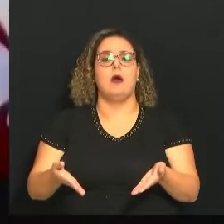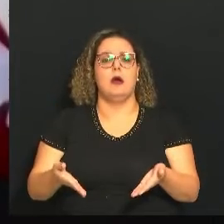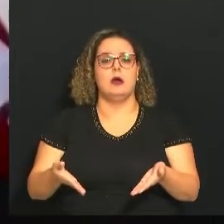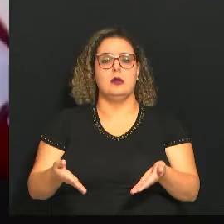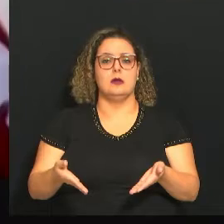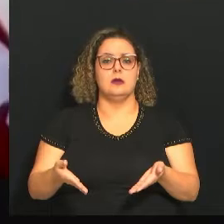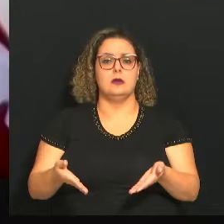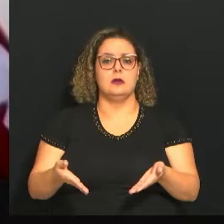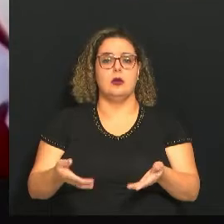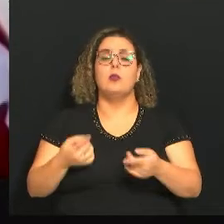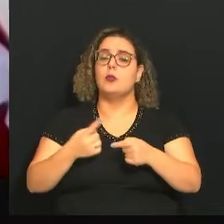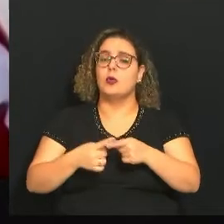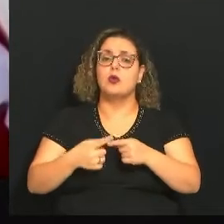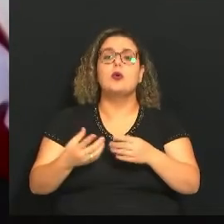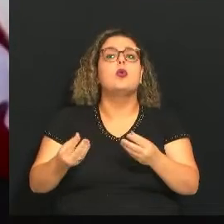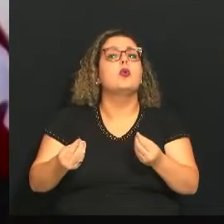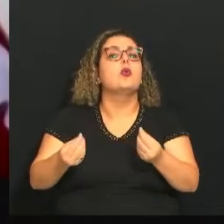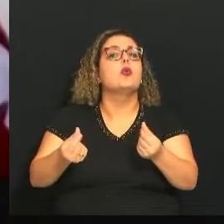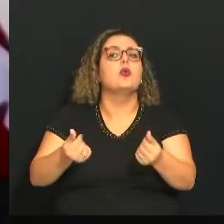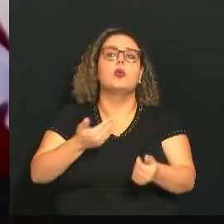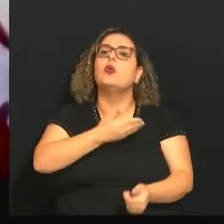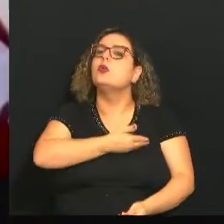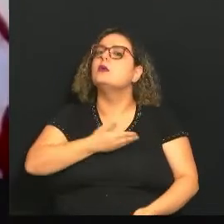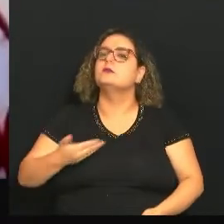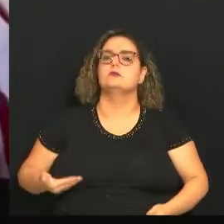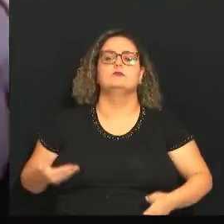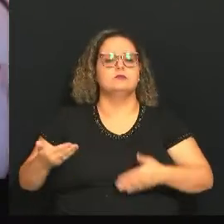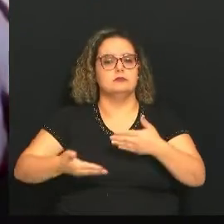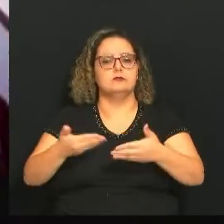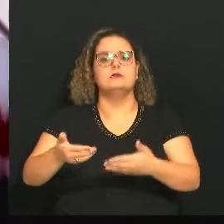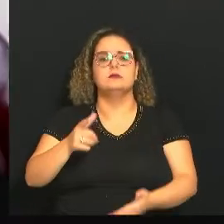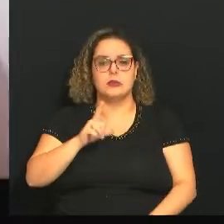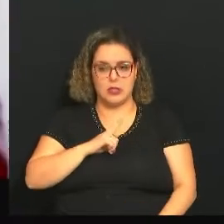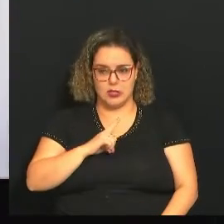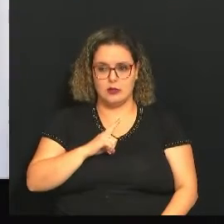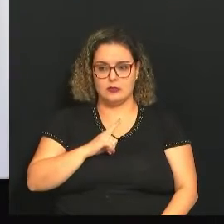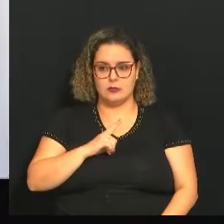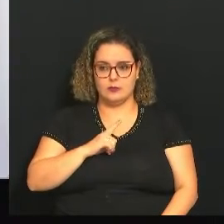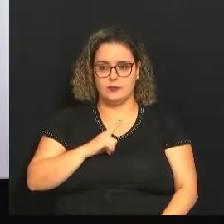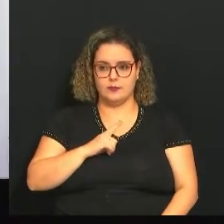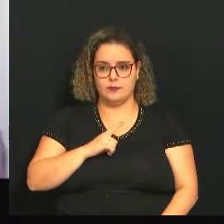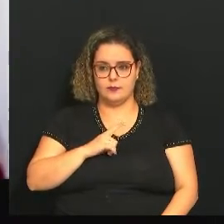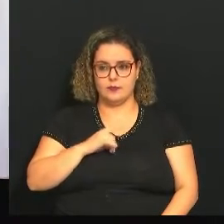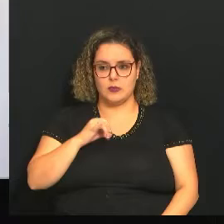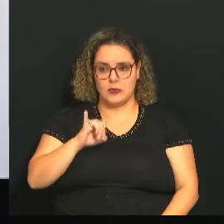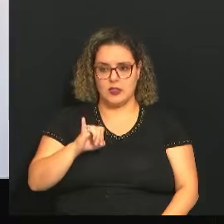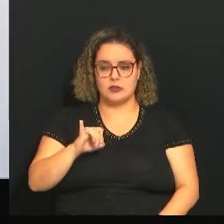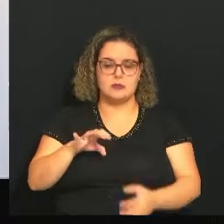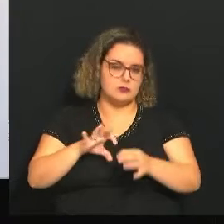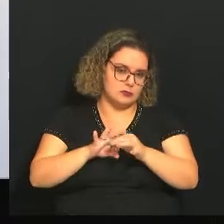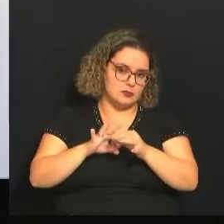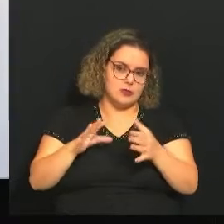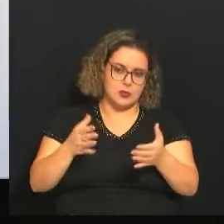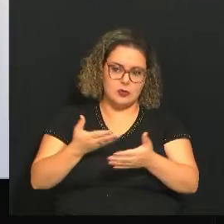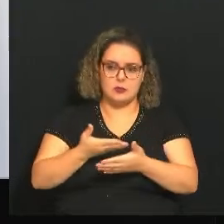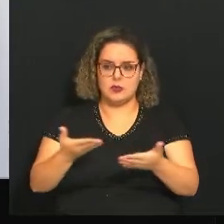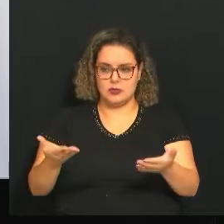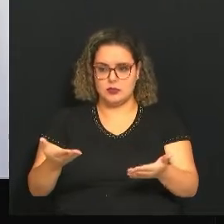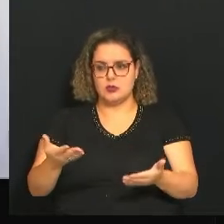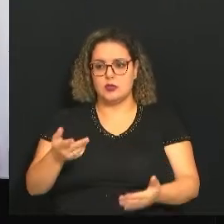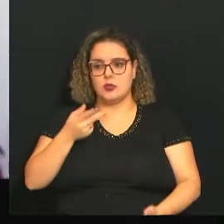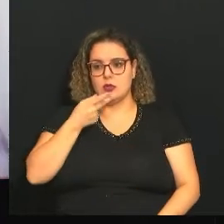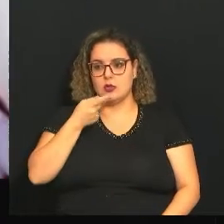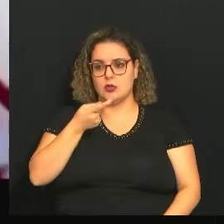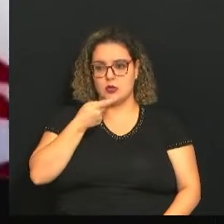da qualidade dos servidores públicos que a cidade tem. Então, se vocês me permitirem, isso que eu